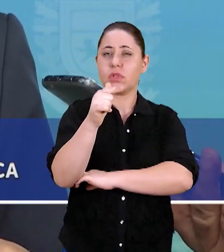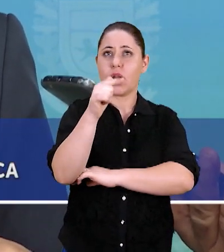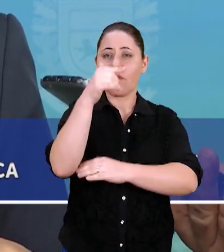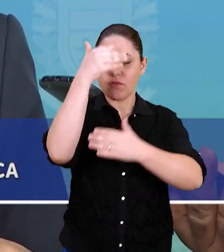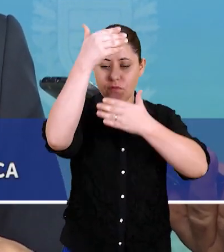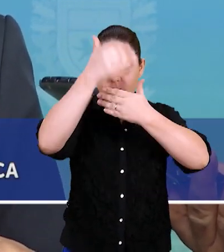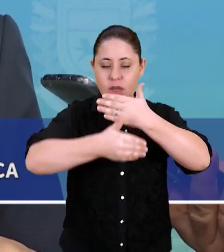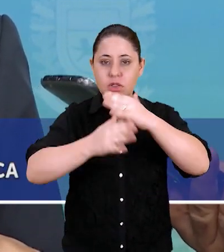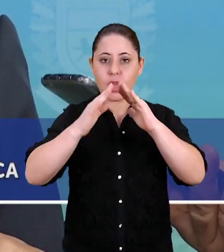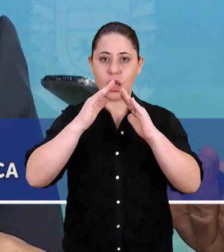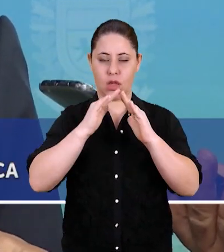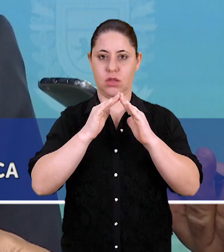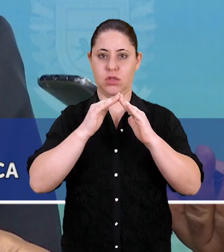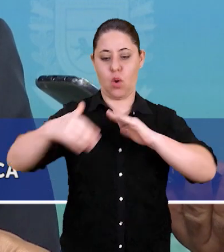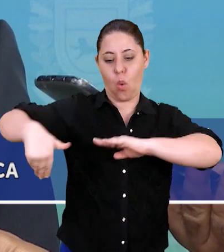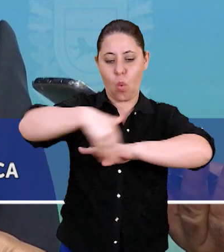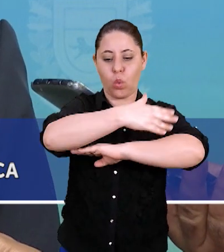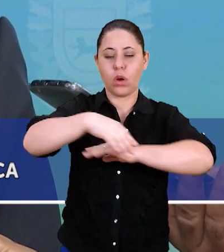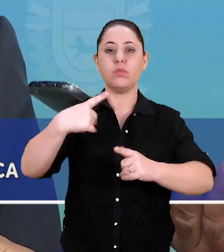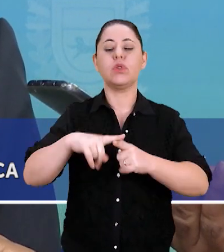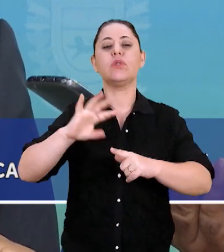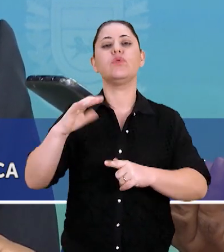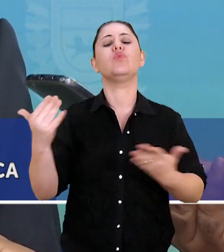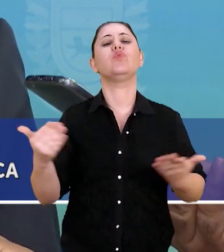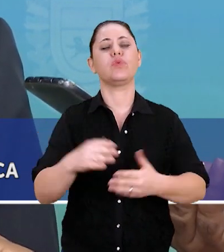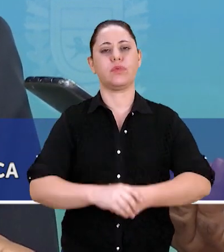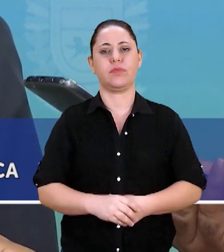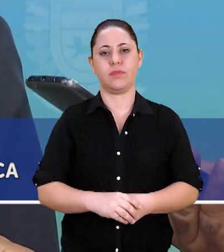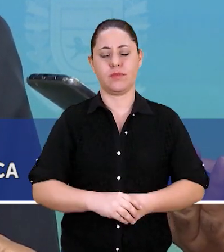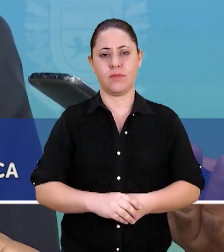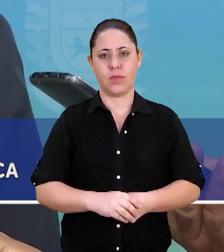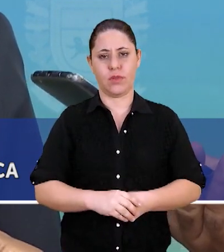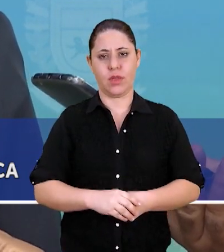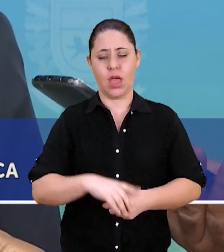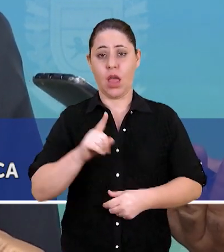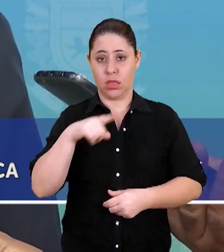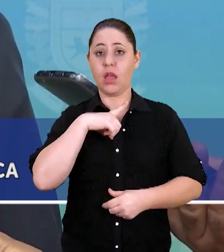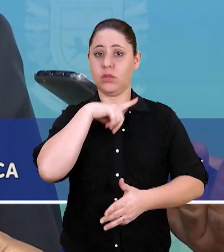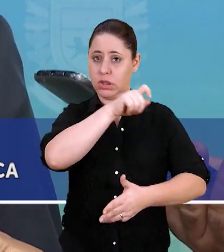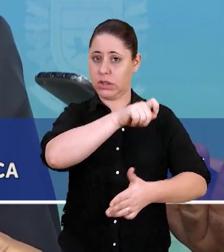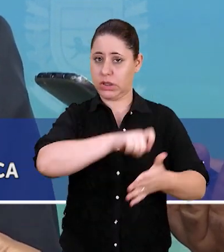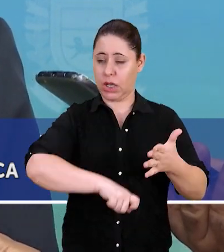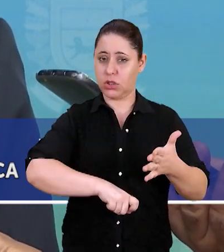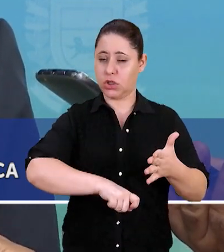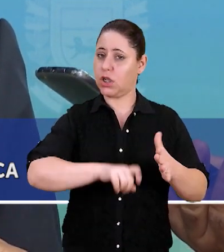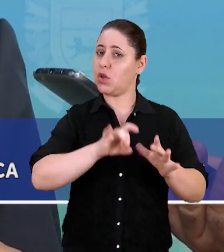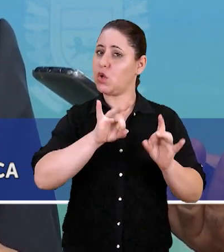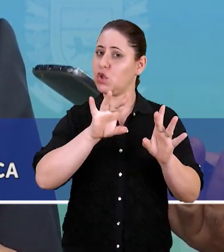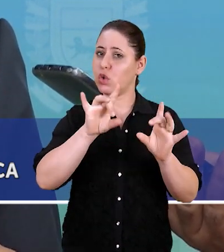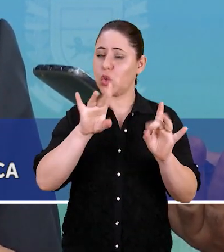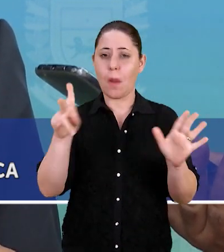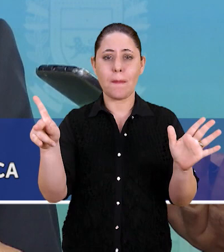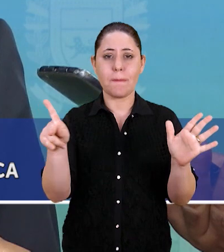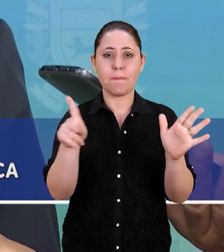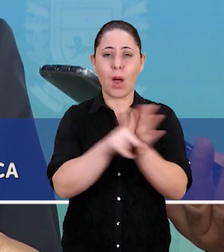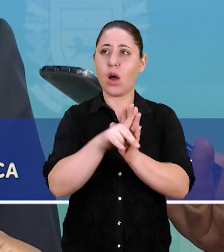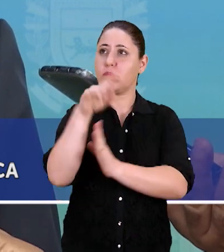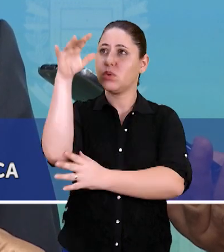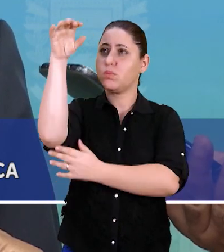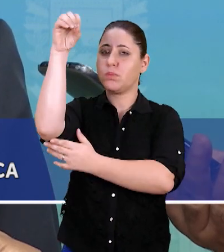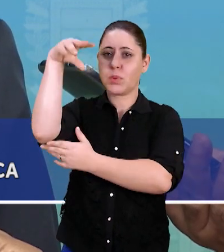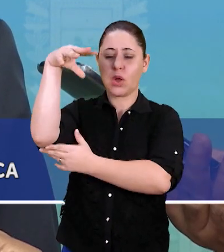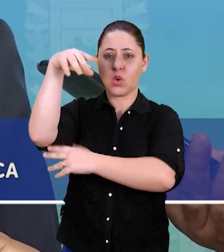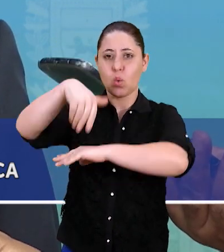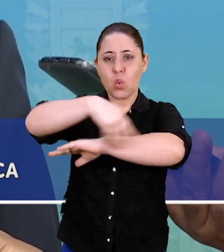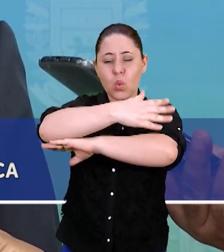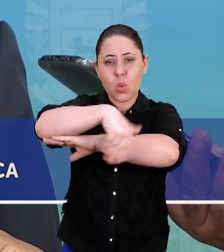tenha em frente à sua residência, na sua rua. Porque o que ocorre hoje? Apesar de ser uma taxa exclusivamente